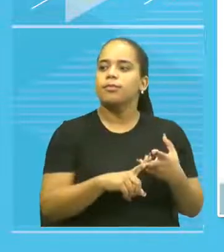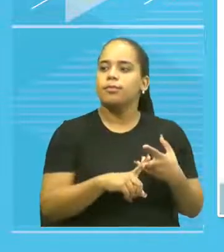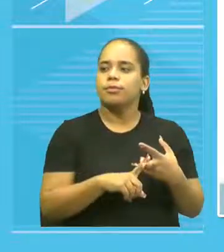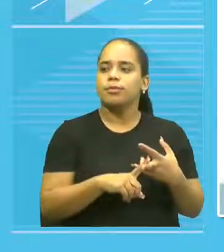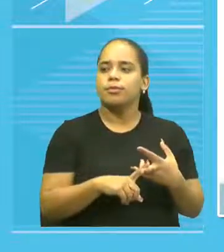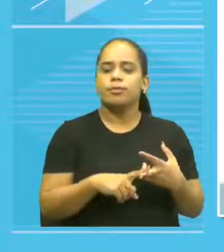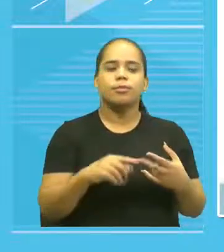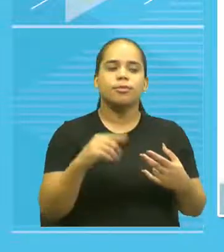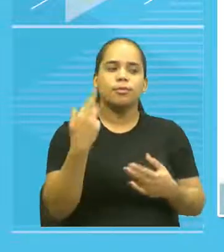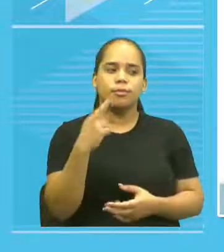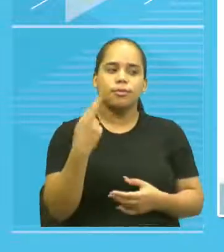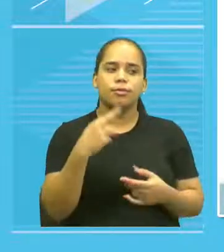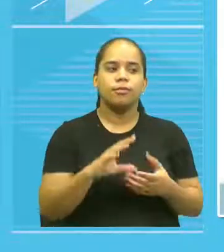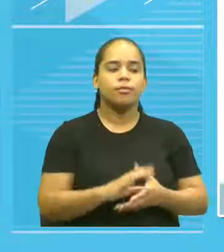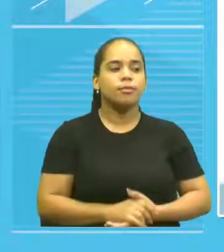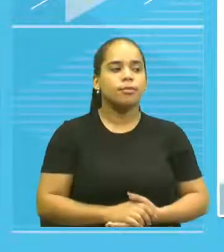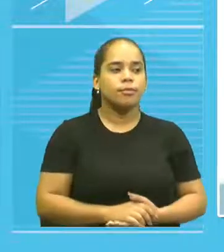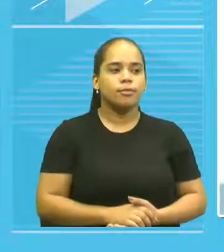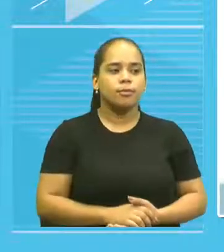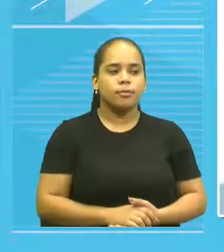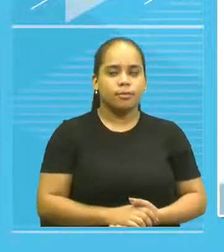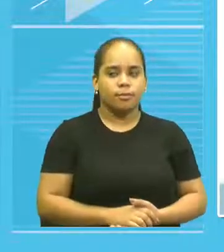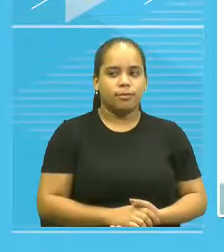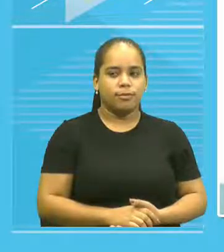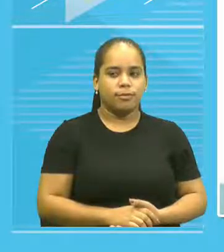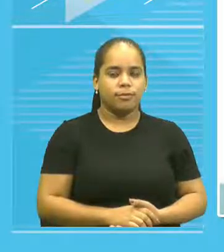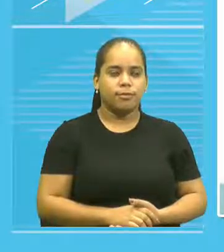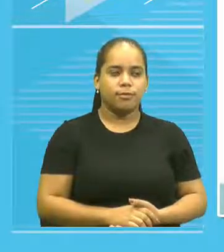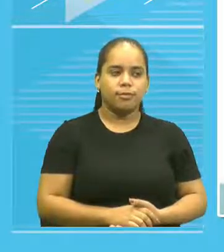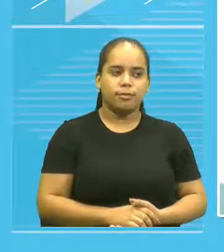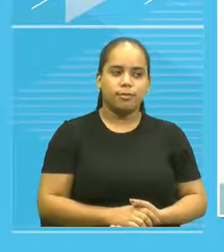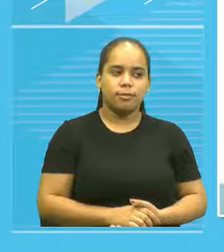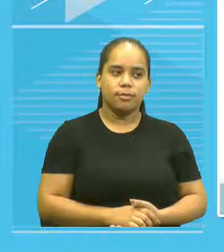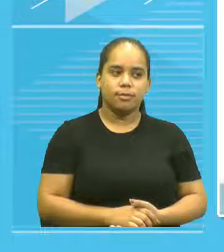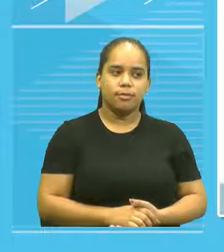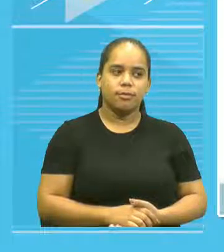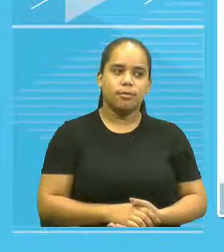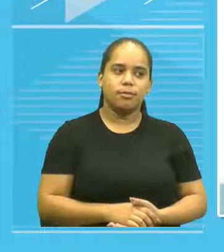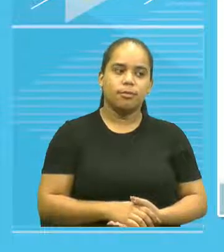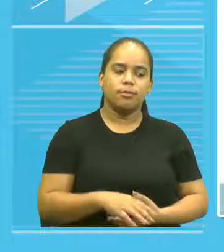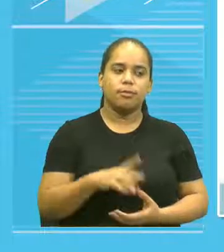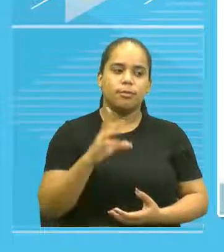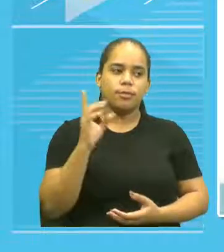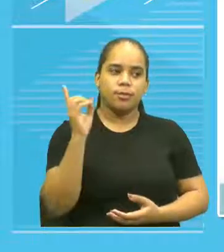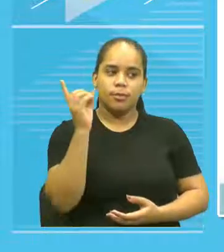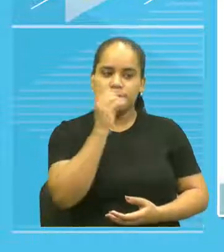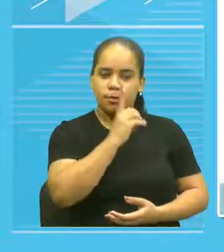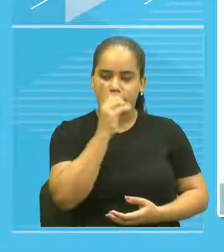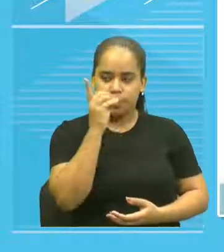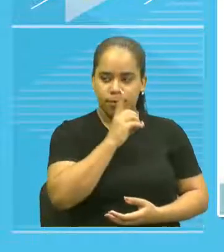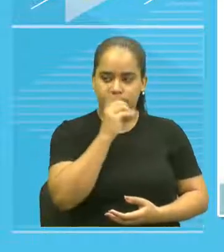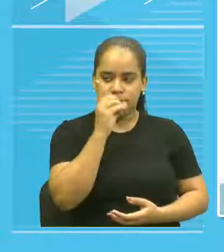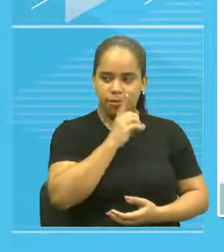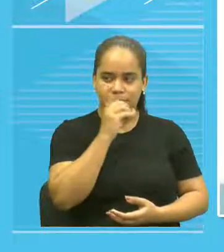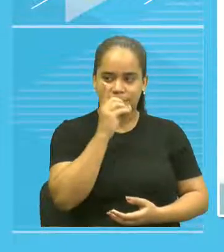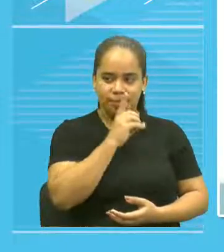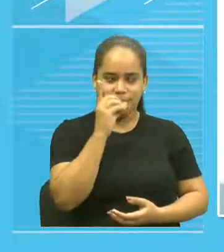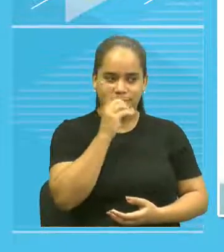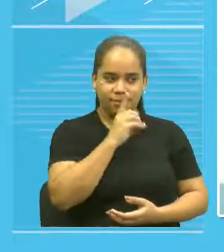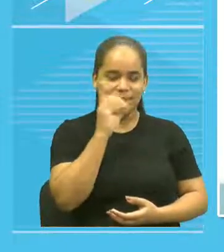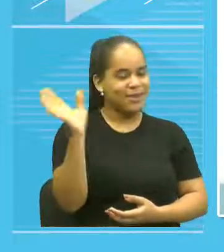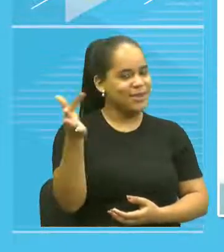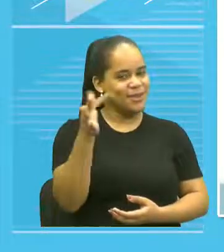e domingo nós vamos estar na princesinha do Sul